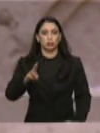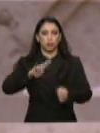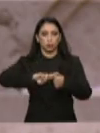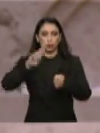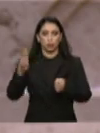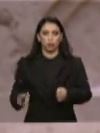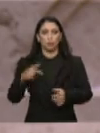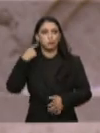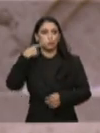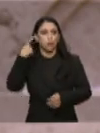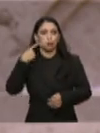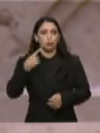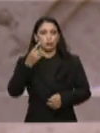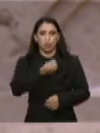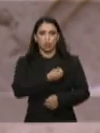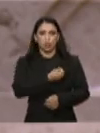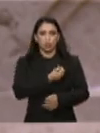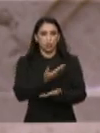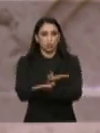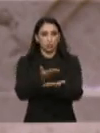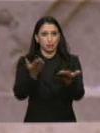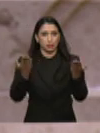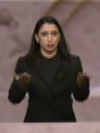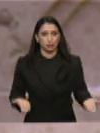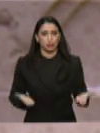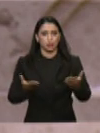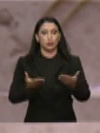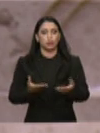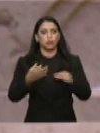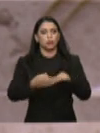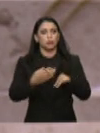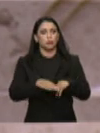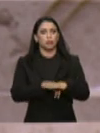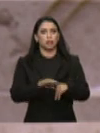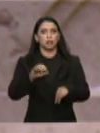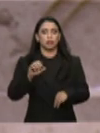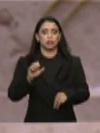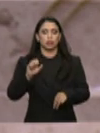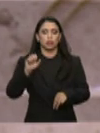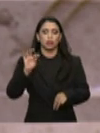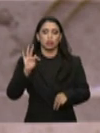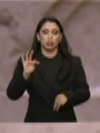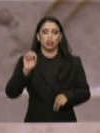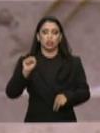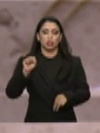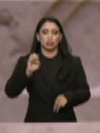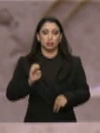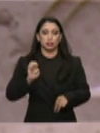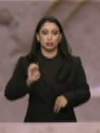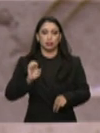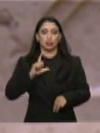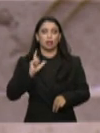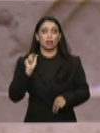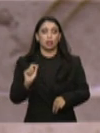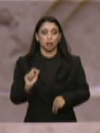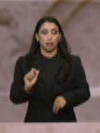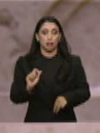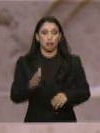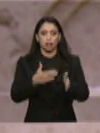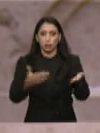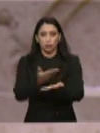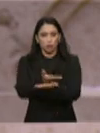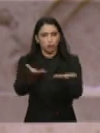presentes, o ministro do Tribunal Superior Eleitoral, André Ramos, aqui presente, a todos e